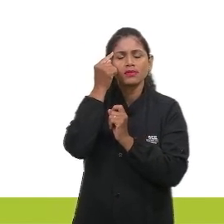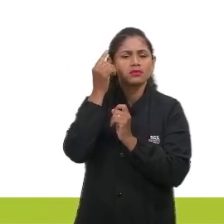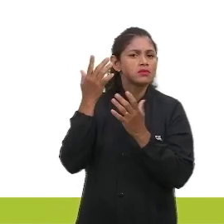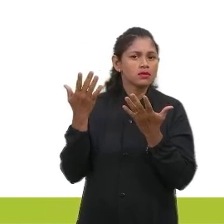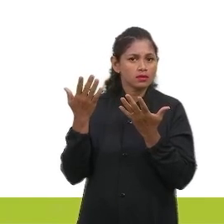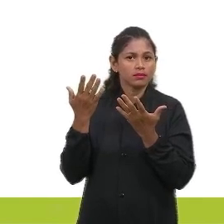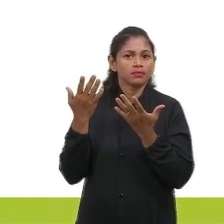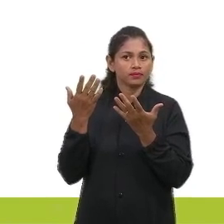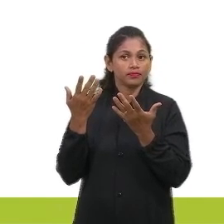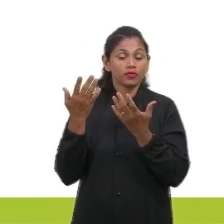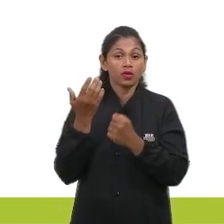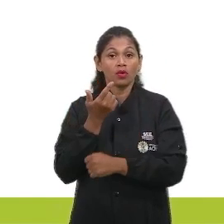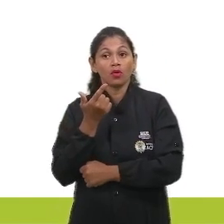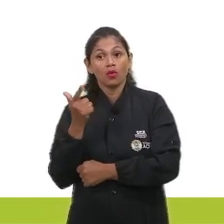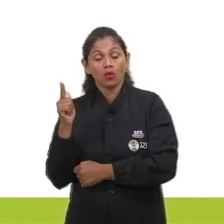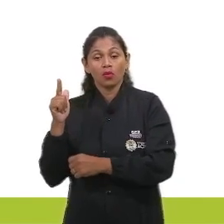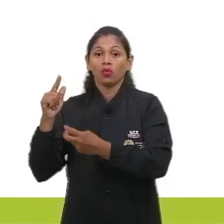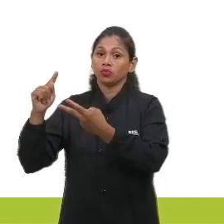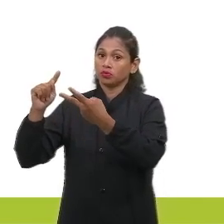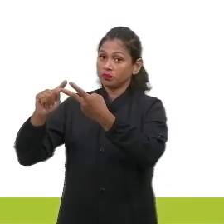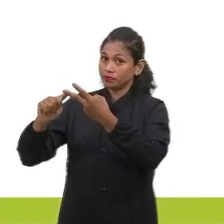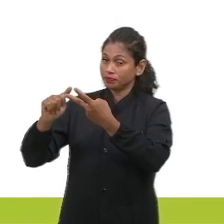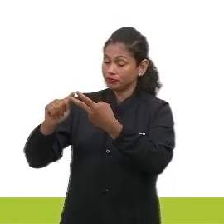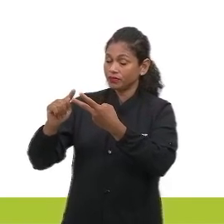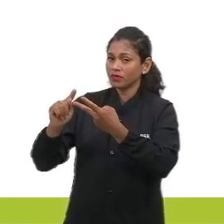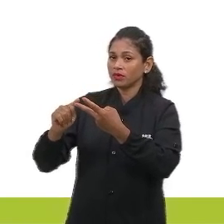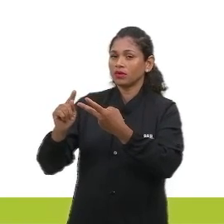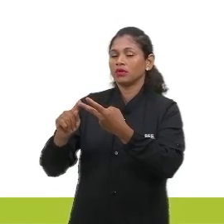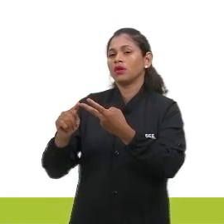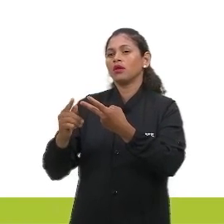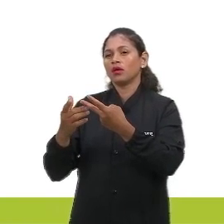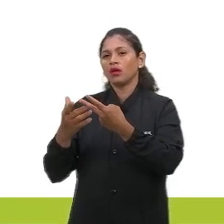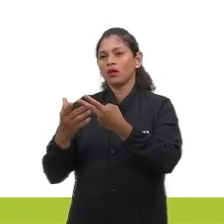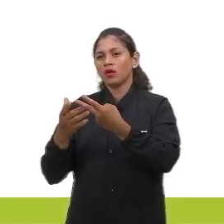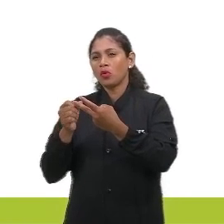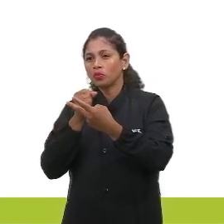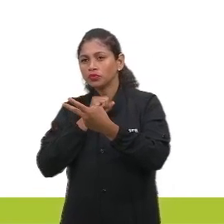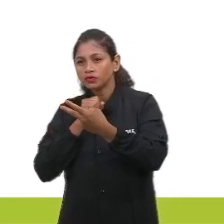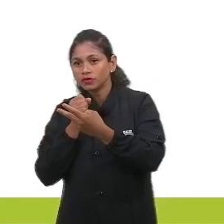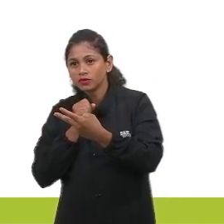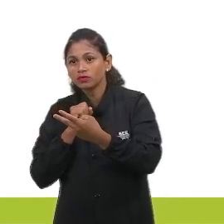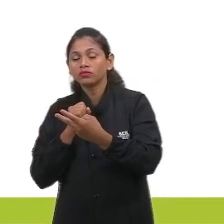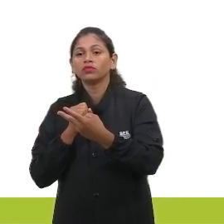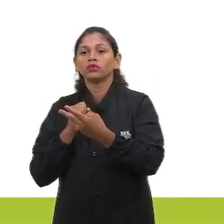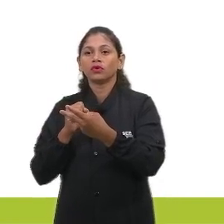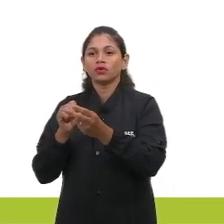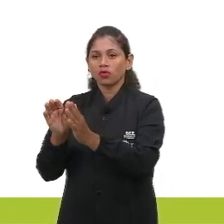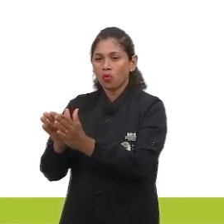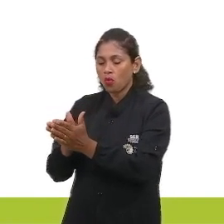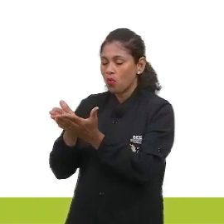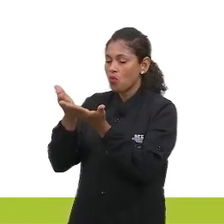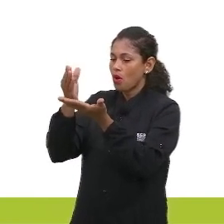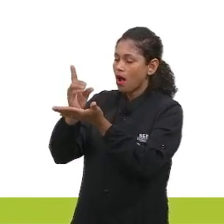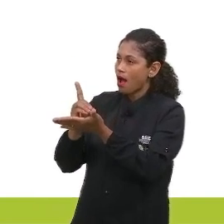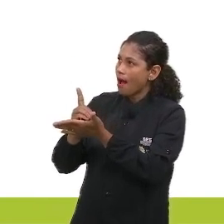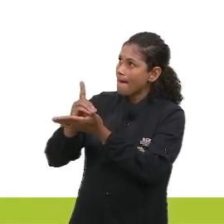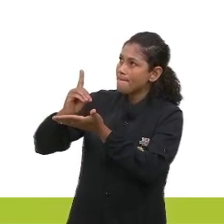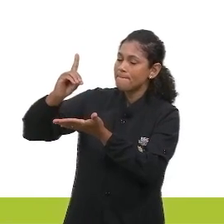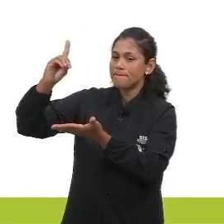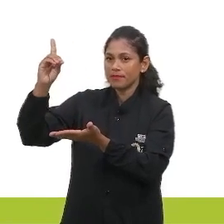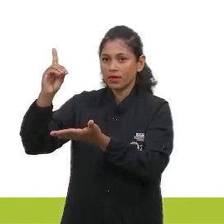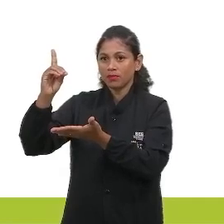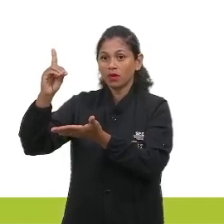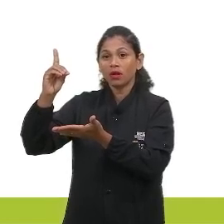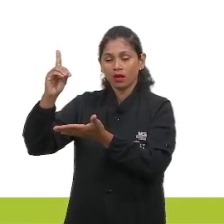método criacionista. E aí nós temos um senhor, a imagem de um senhor, segurando uma Bíblia, focando o livro de